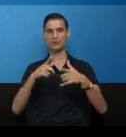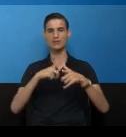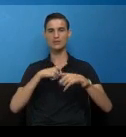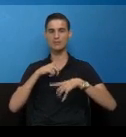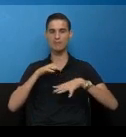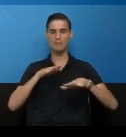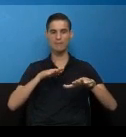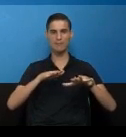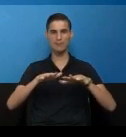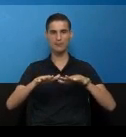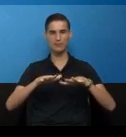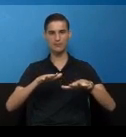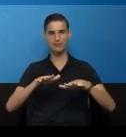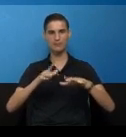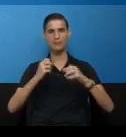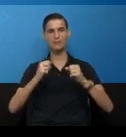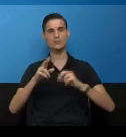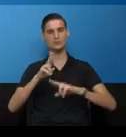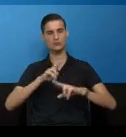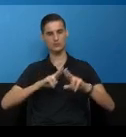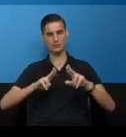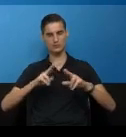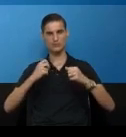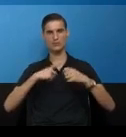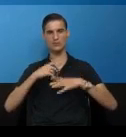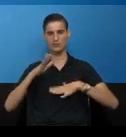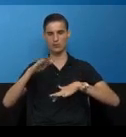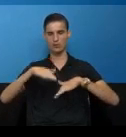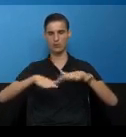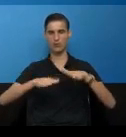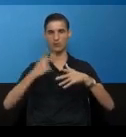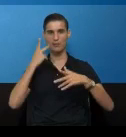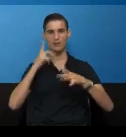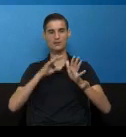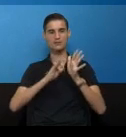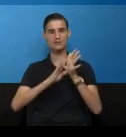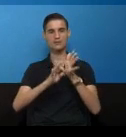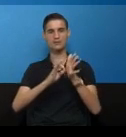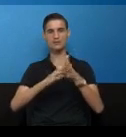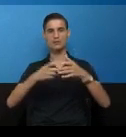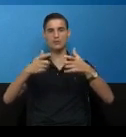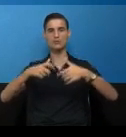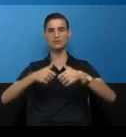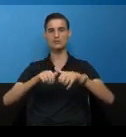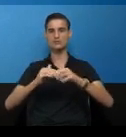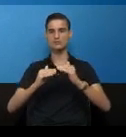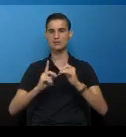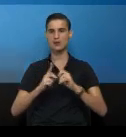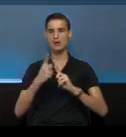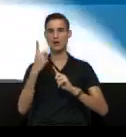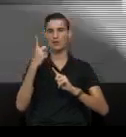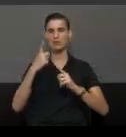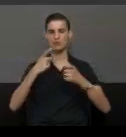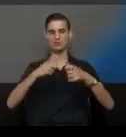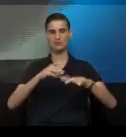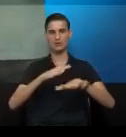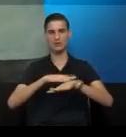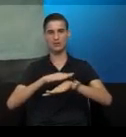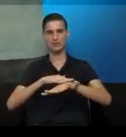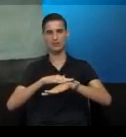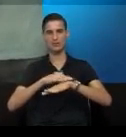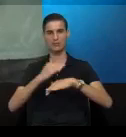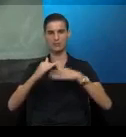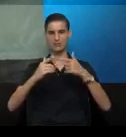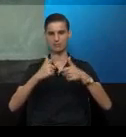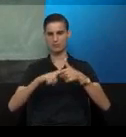em movimento, podemos utilizar a equação da onda para descrever a posição da altura em determinado tempo.